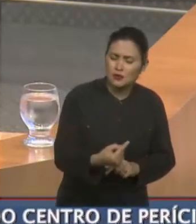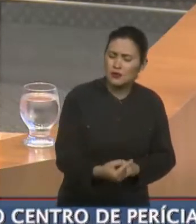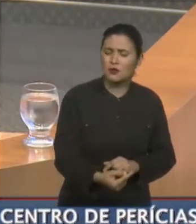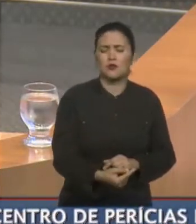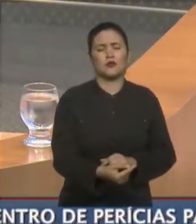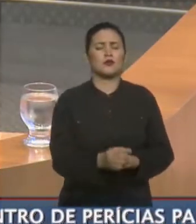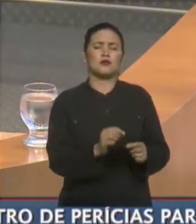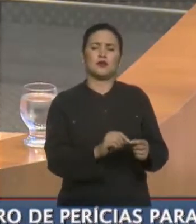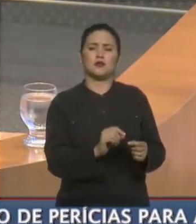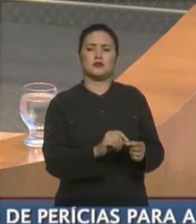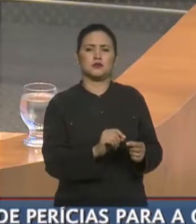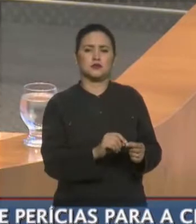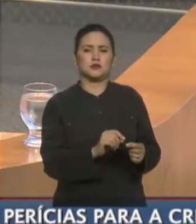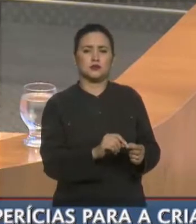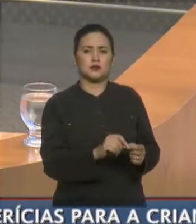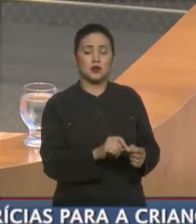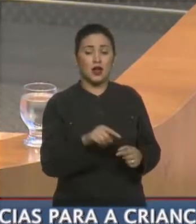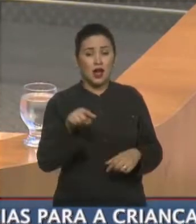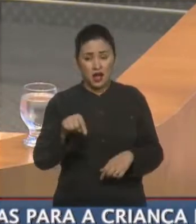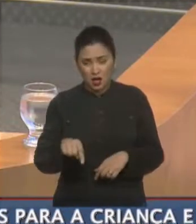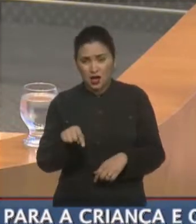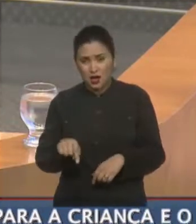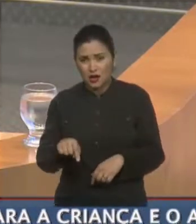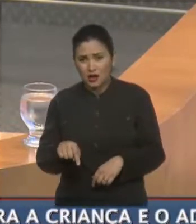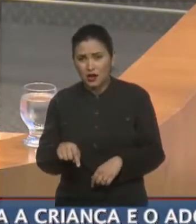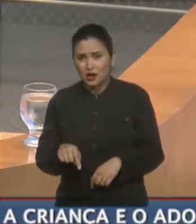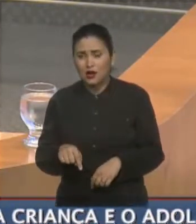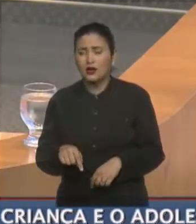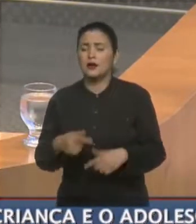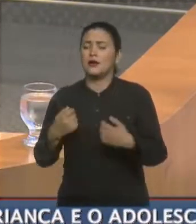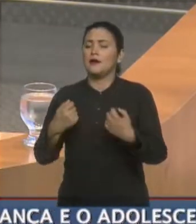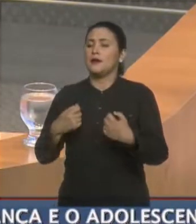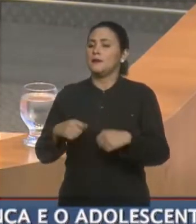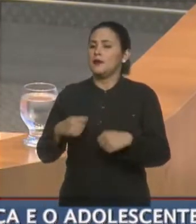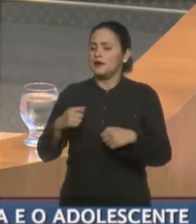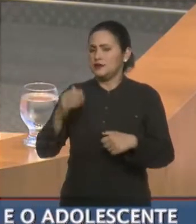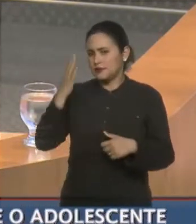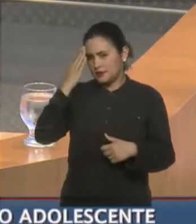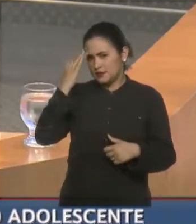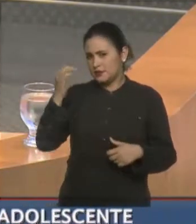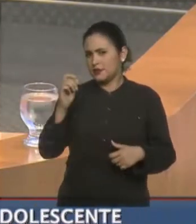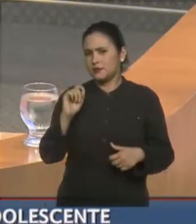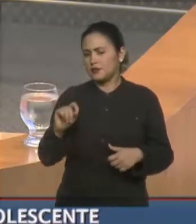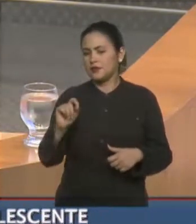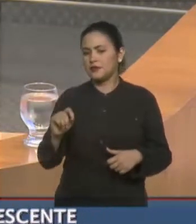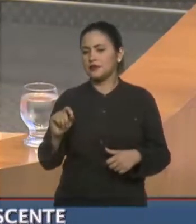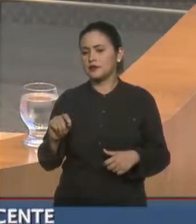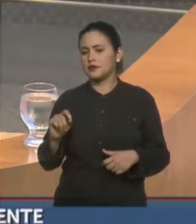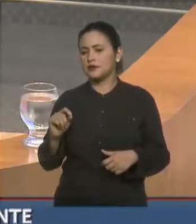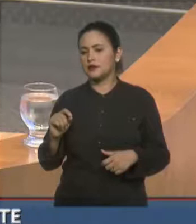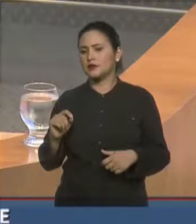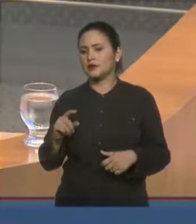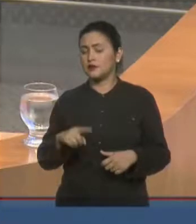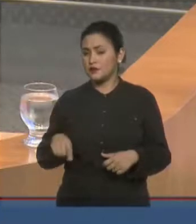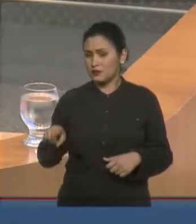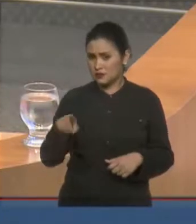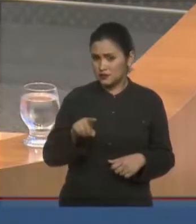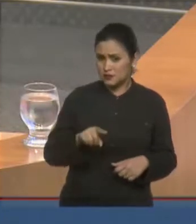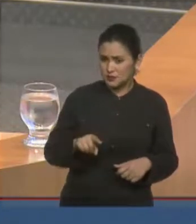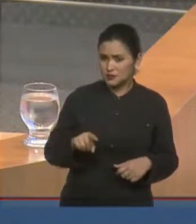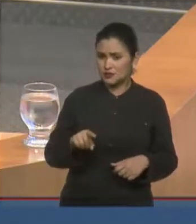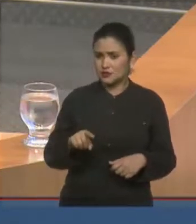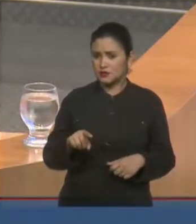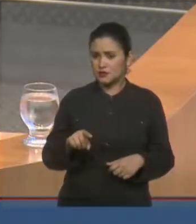seu tratamento. Naquela hora ali, nós temos a tranquilidade de saber, em não estando lá, que vocês, deste